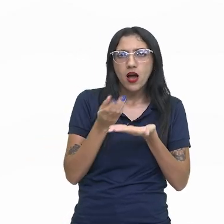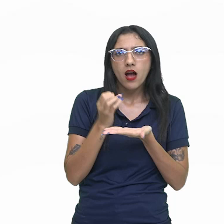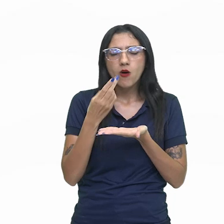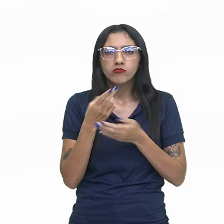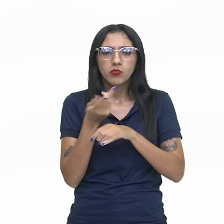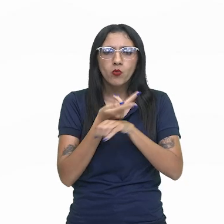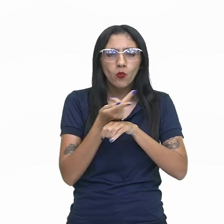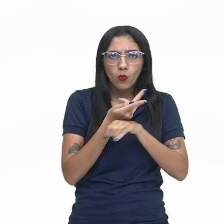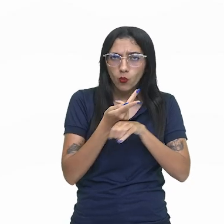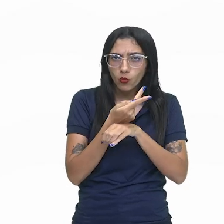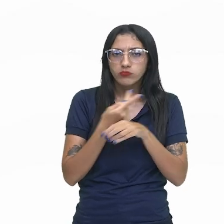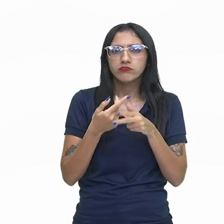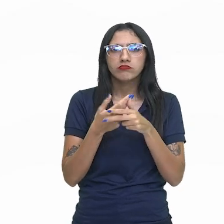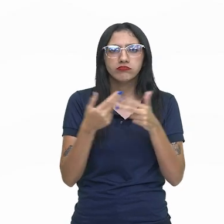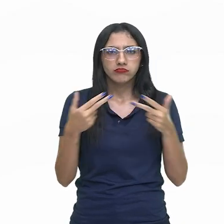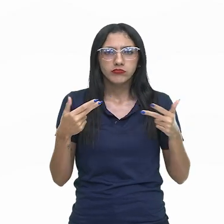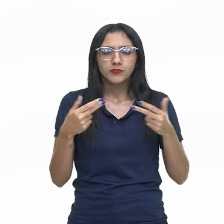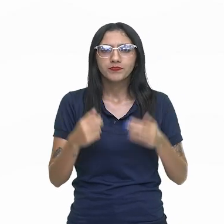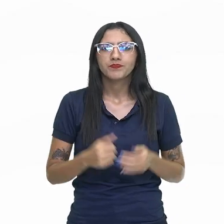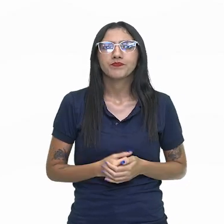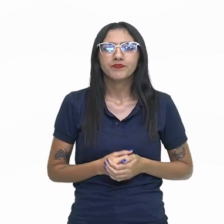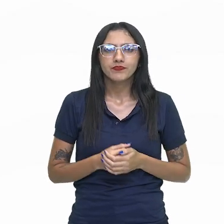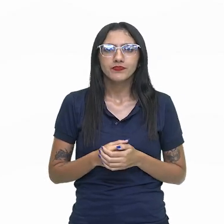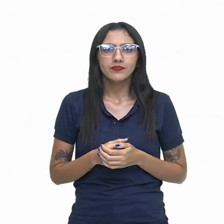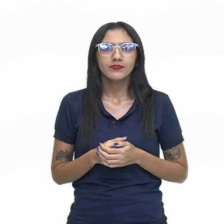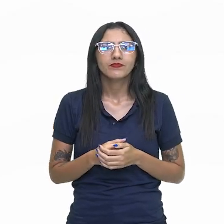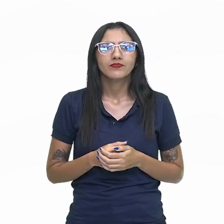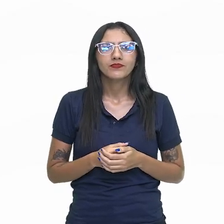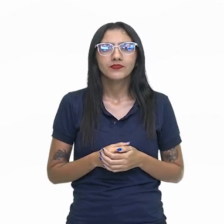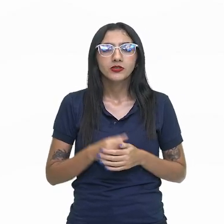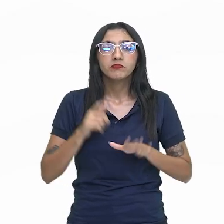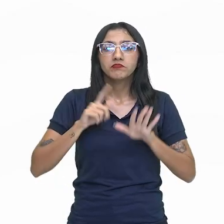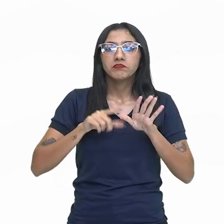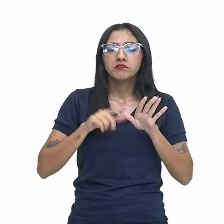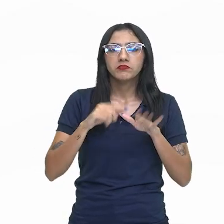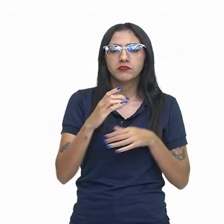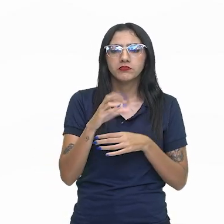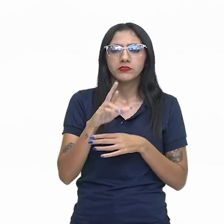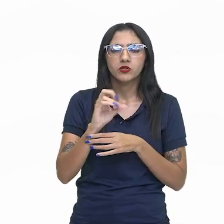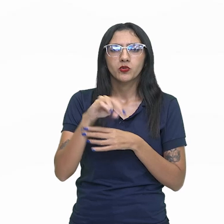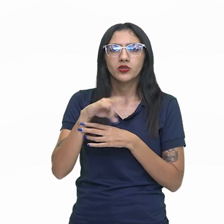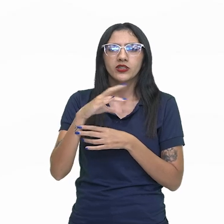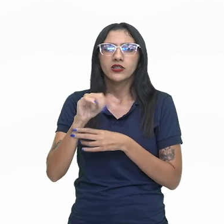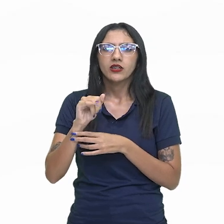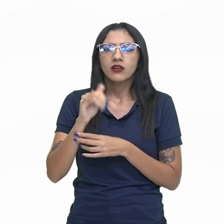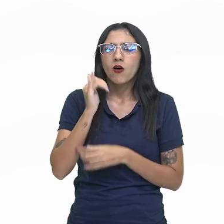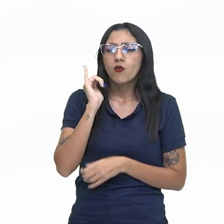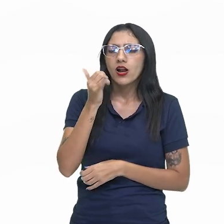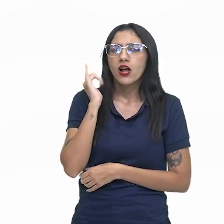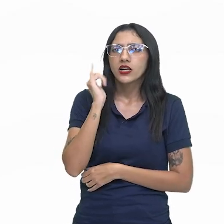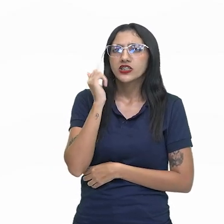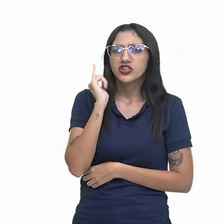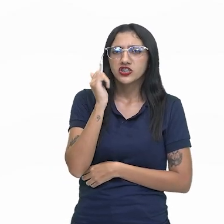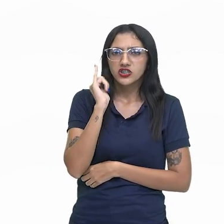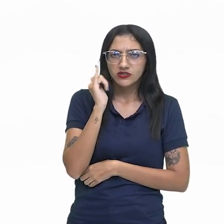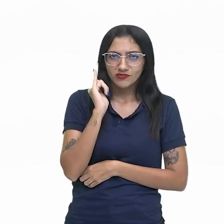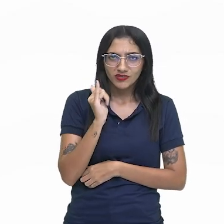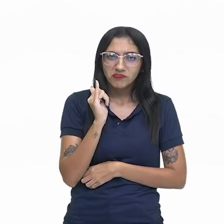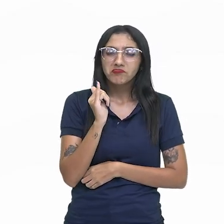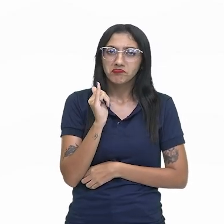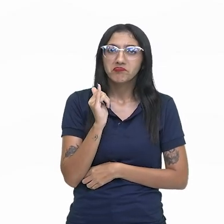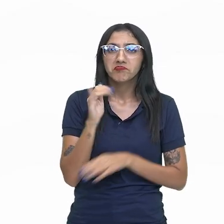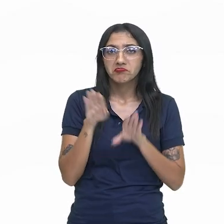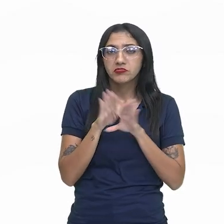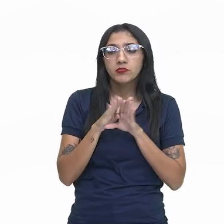procura-se algo. Temos a crônica, que a crônica é uma narrativa, né, uma